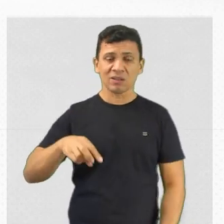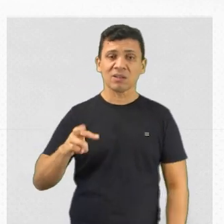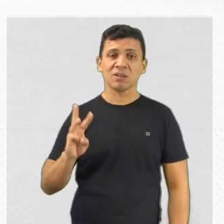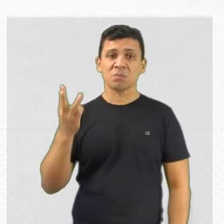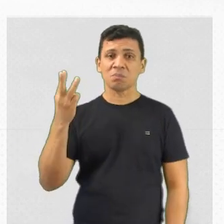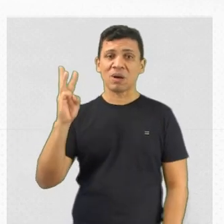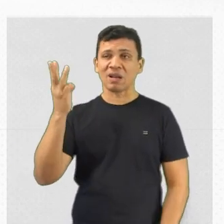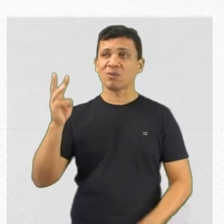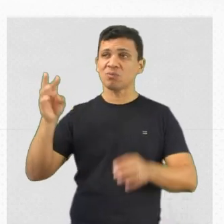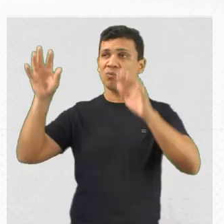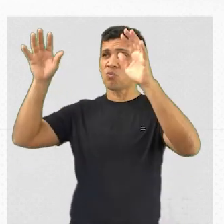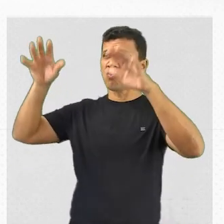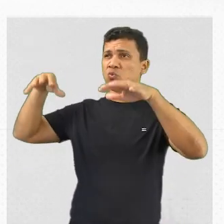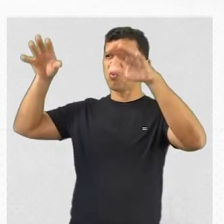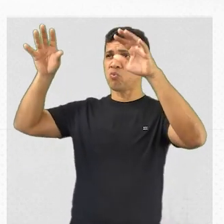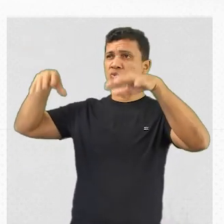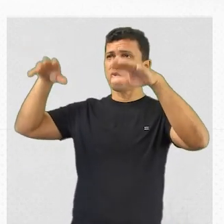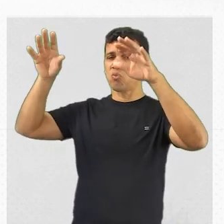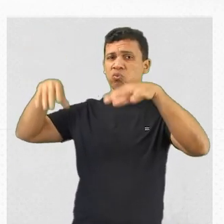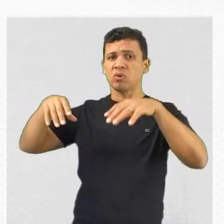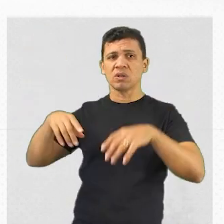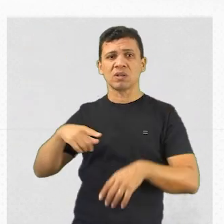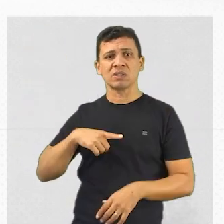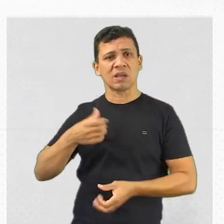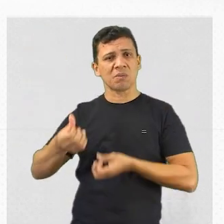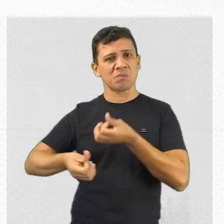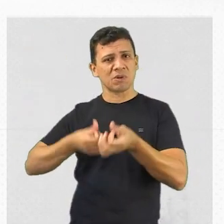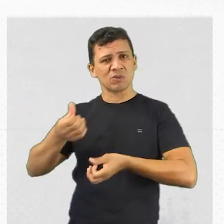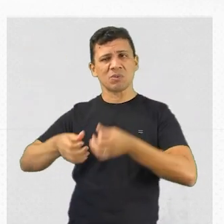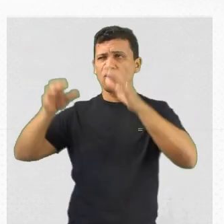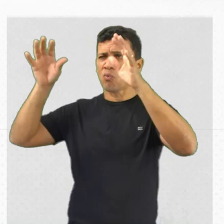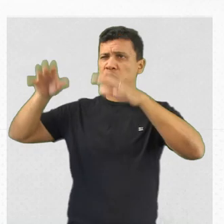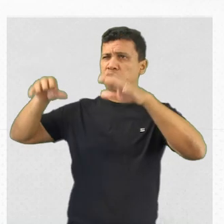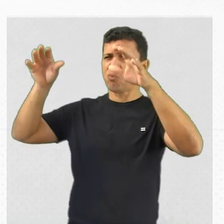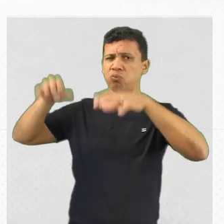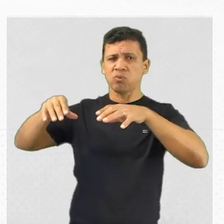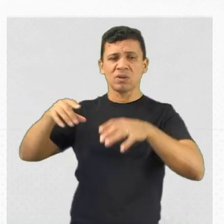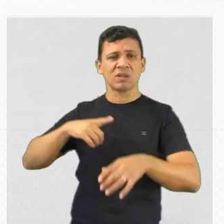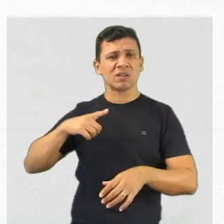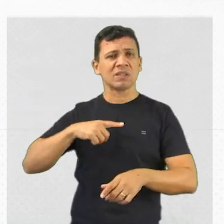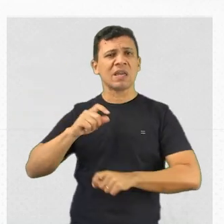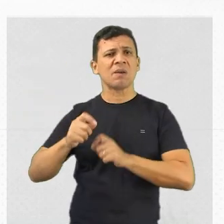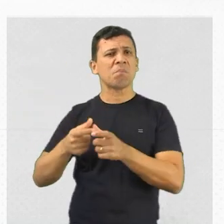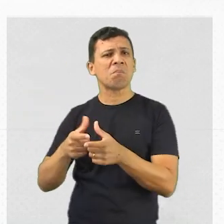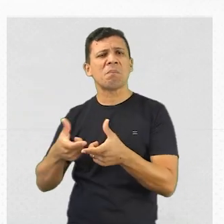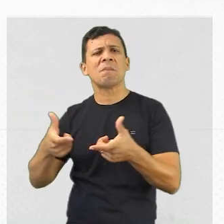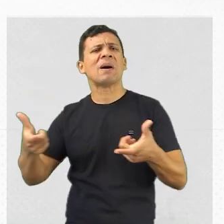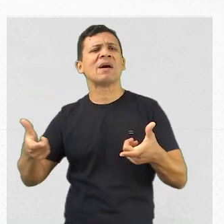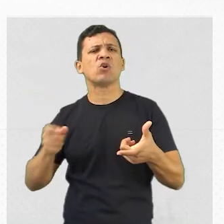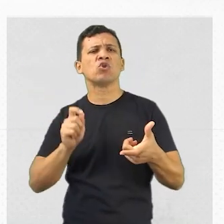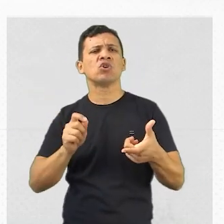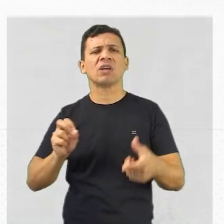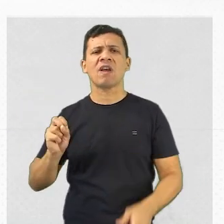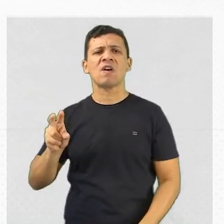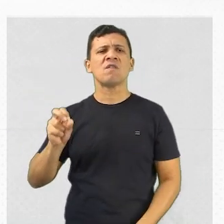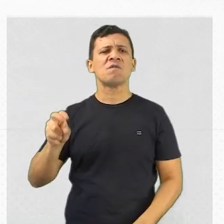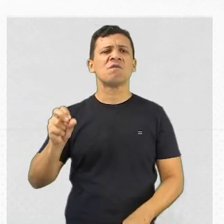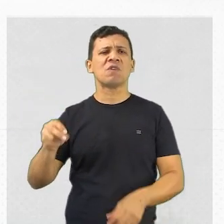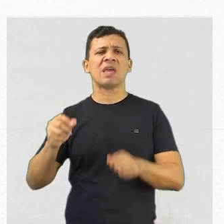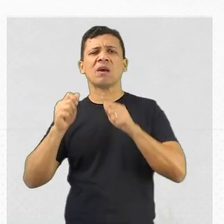estação chuvosa, né? Que geralmente ali é no primeiro semestre. A gente tem uma incidência maior de vírus